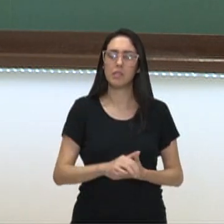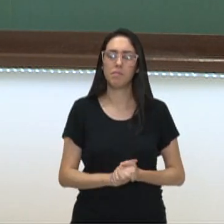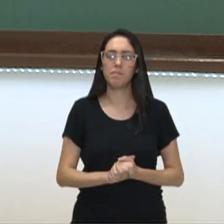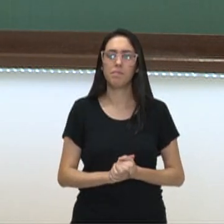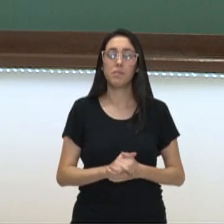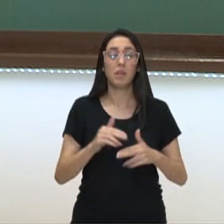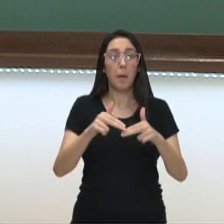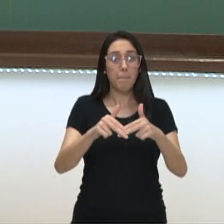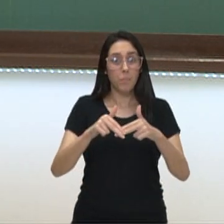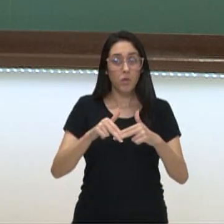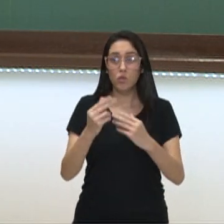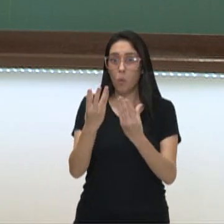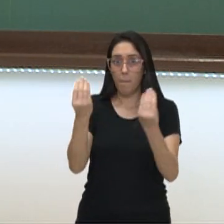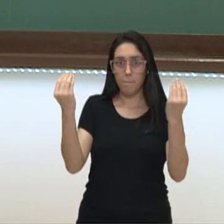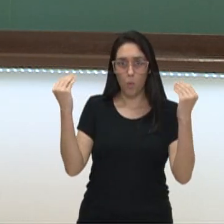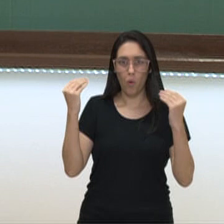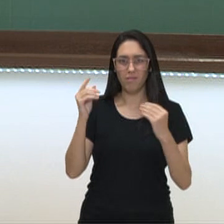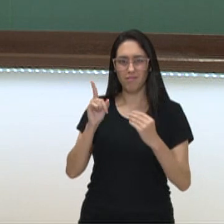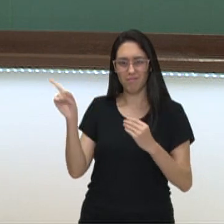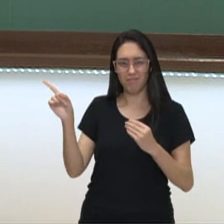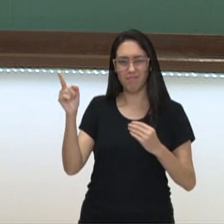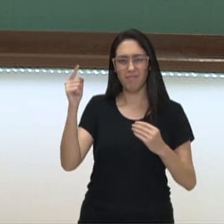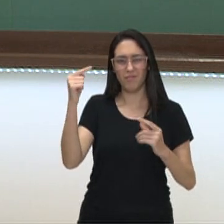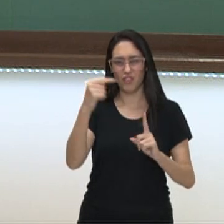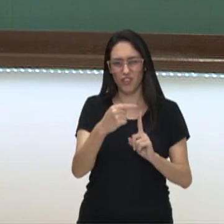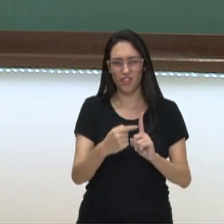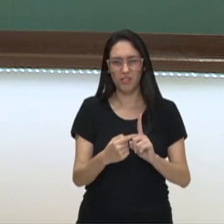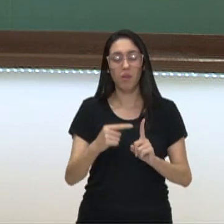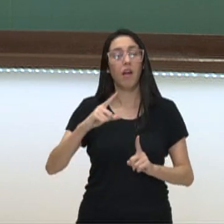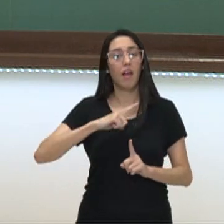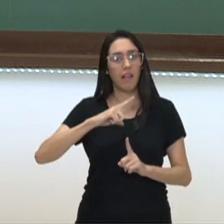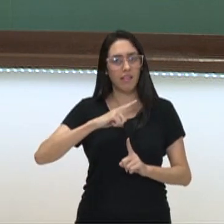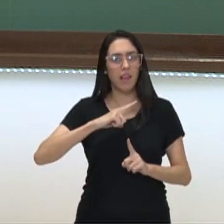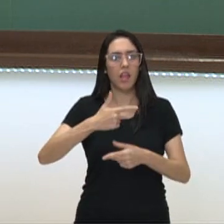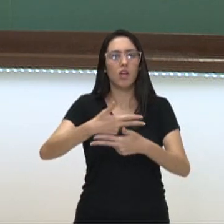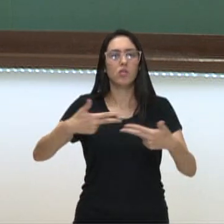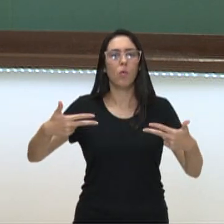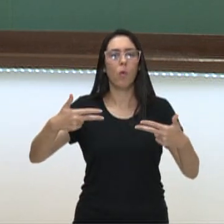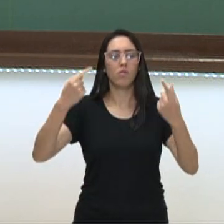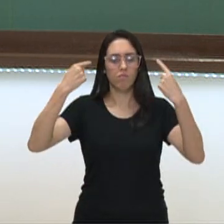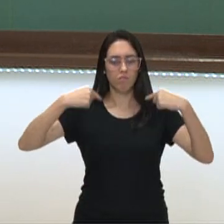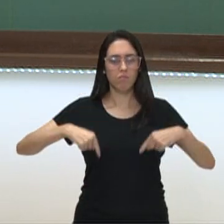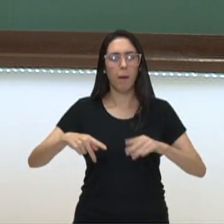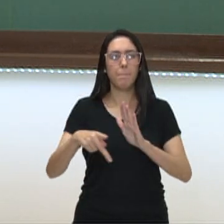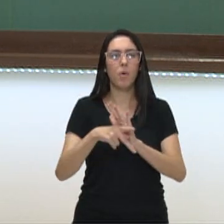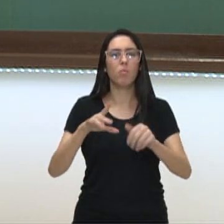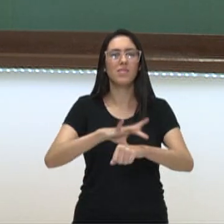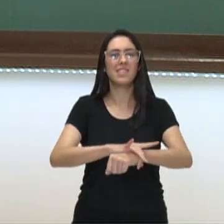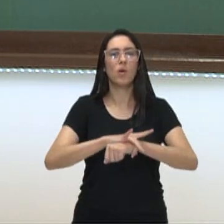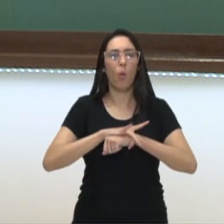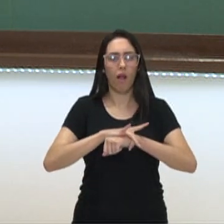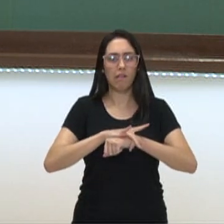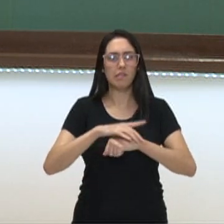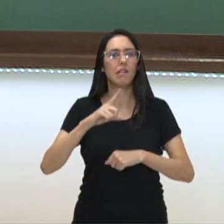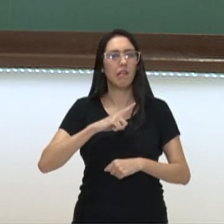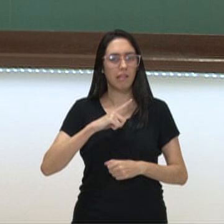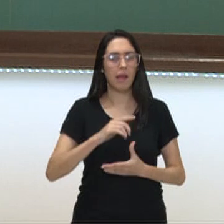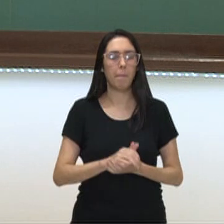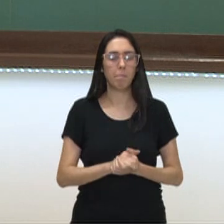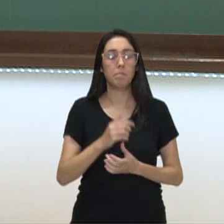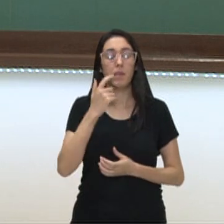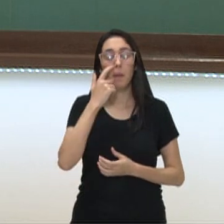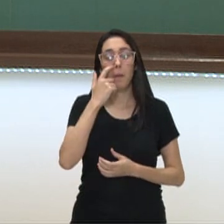muitas dessas atividades, elas têm os seus equipamentos de segurança. Então, a gente não